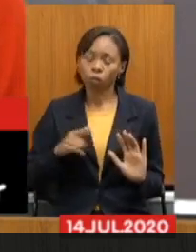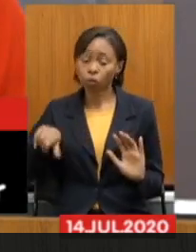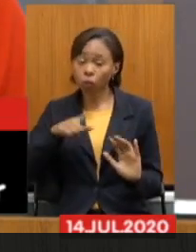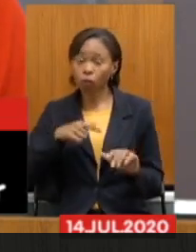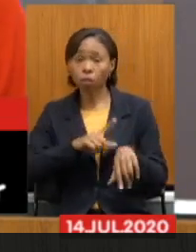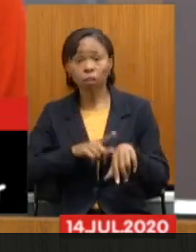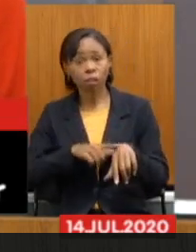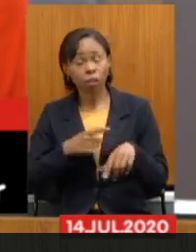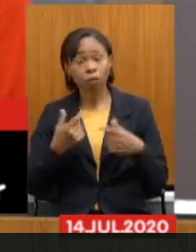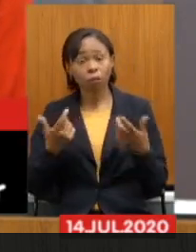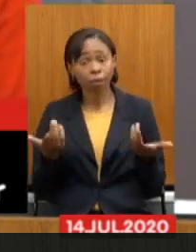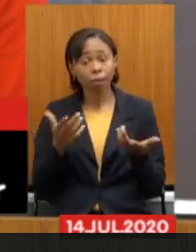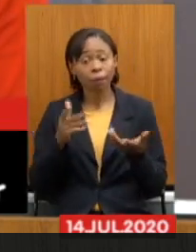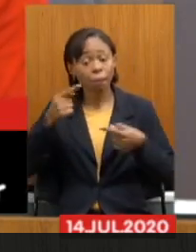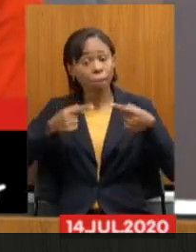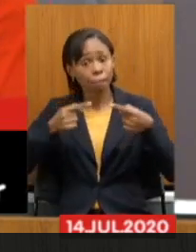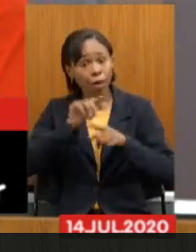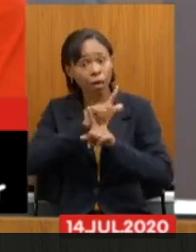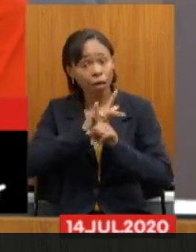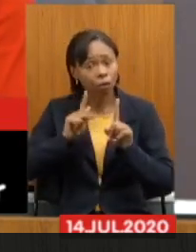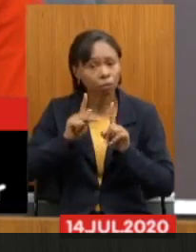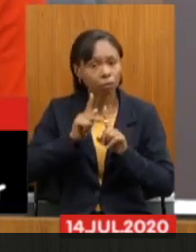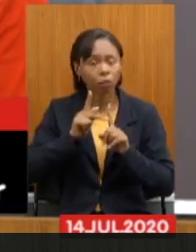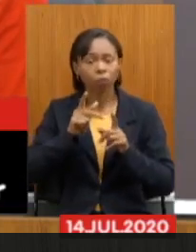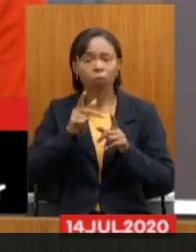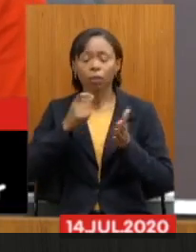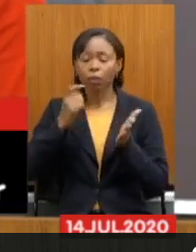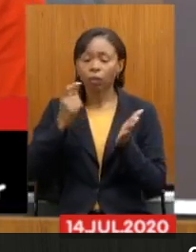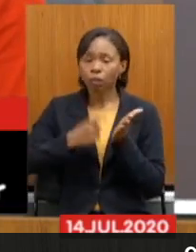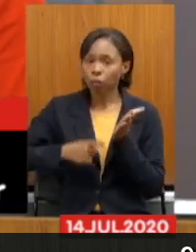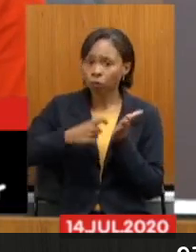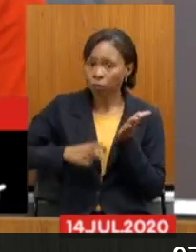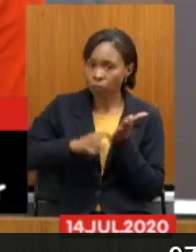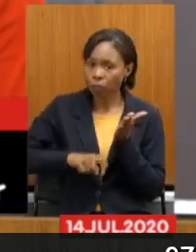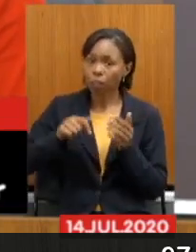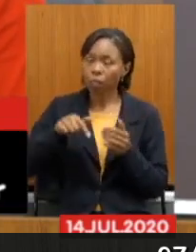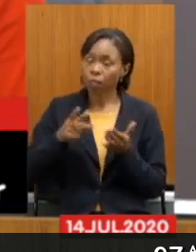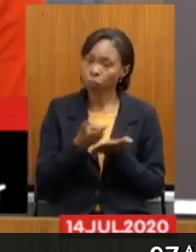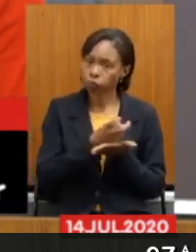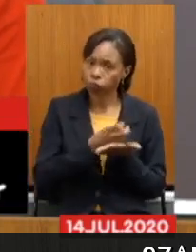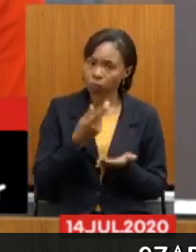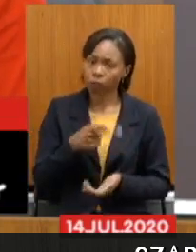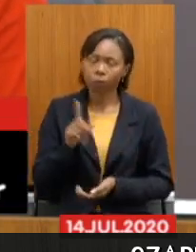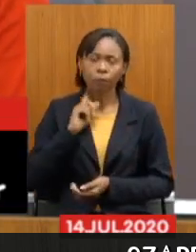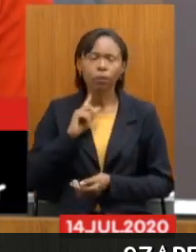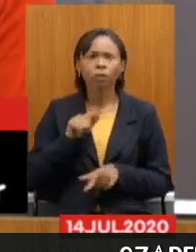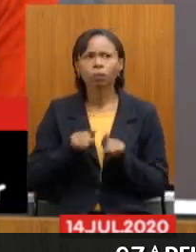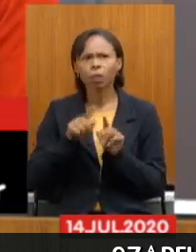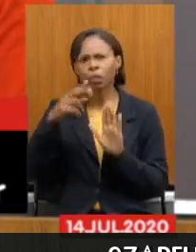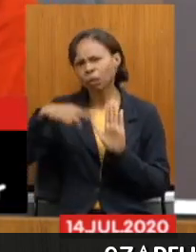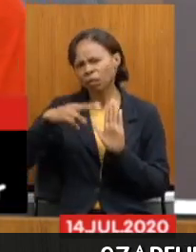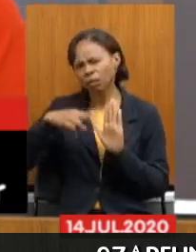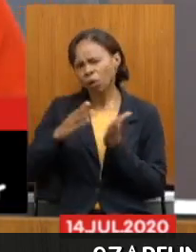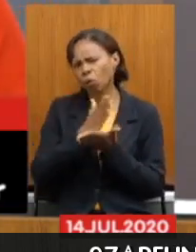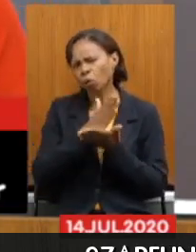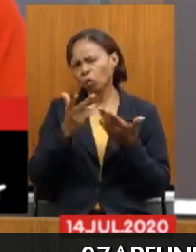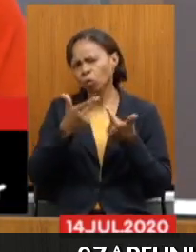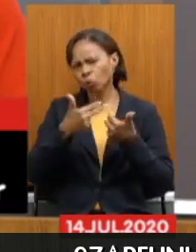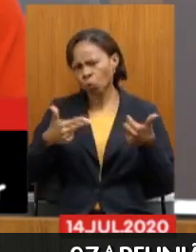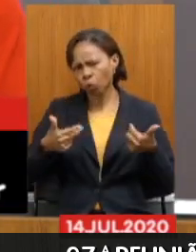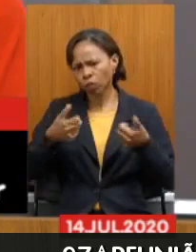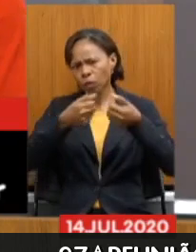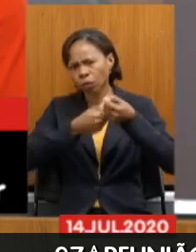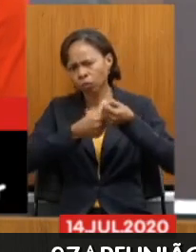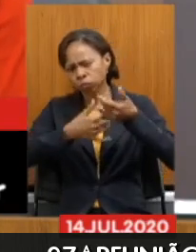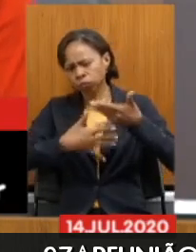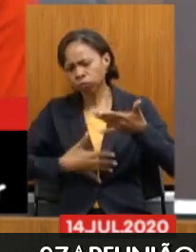que me resta, presidente, eu quero dedicar em fazer a leitura de algumas considerações que estão no chat, porque elas são